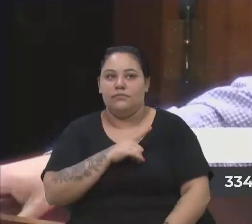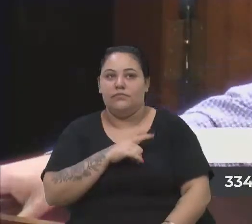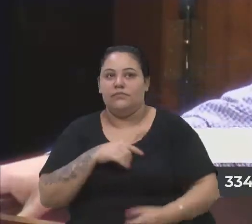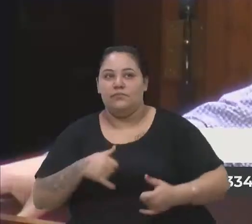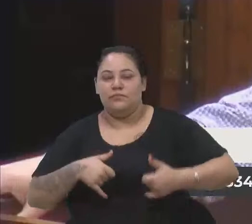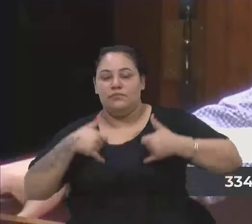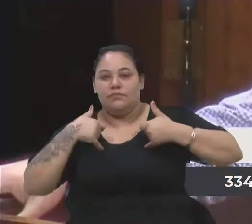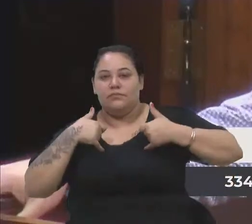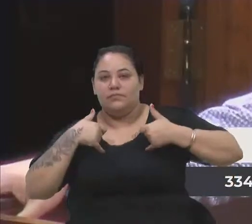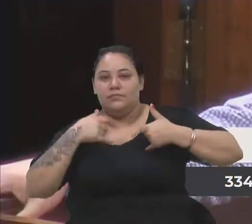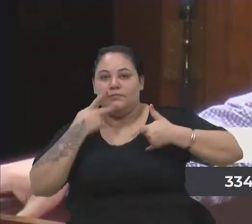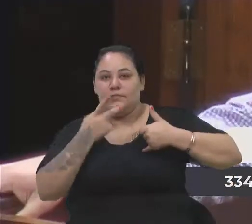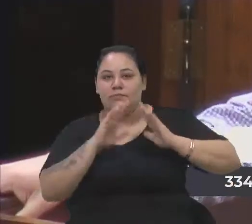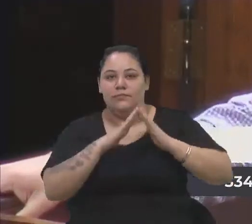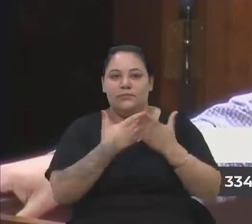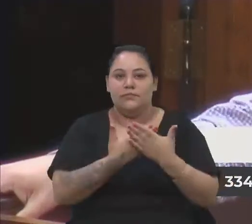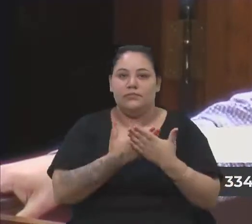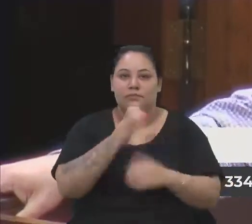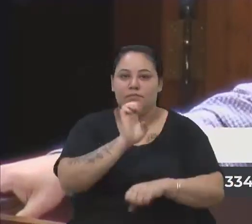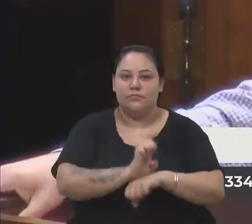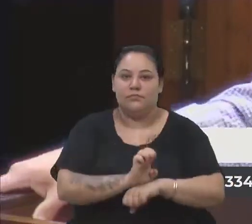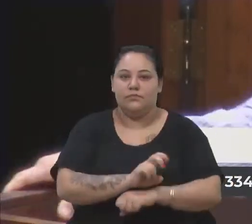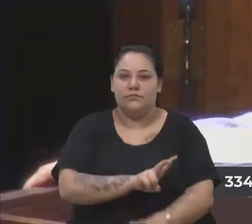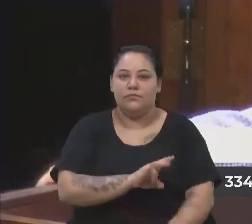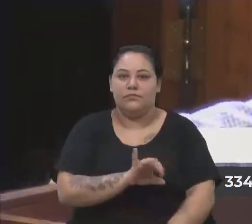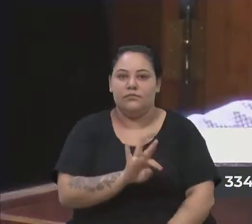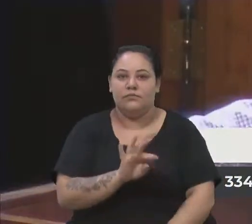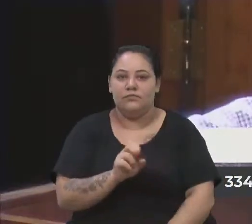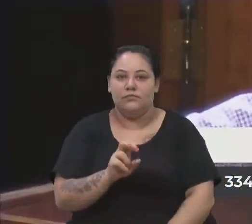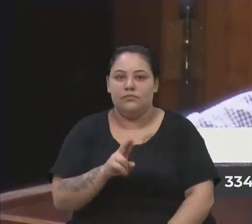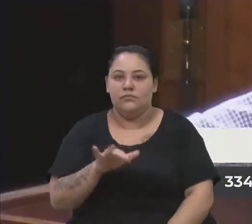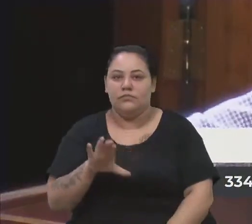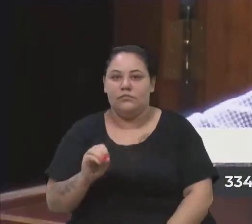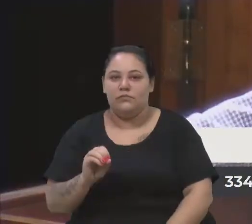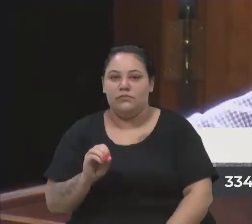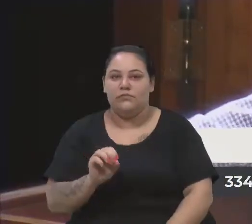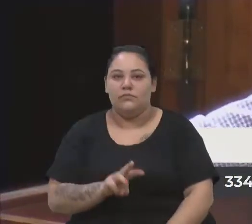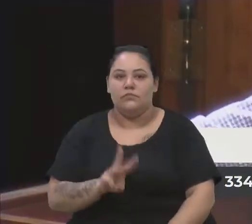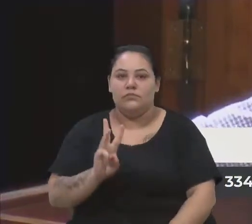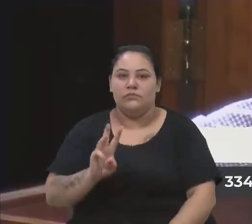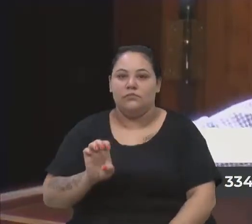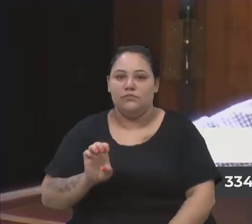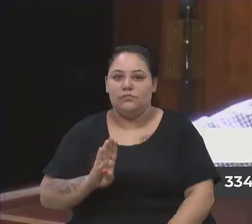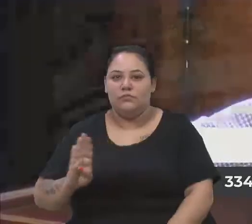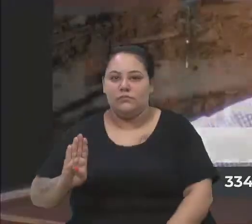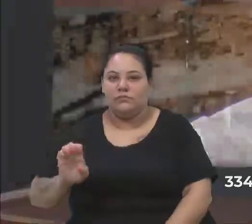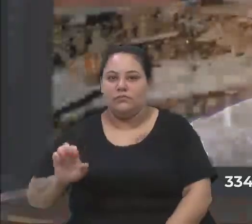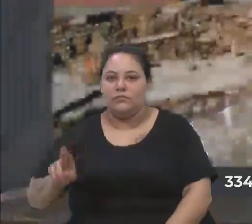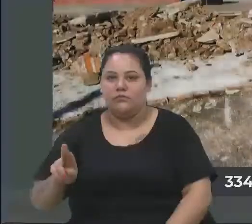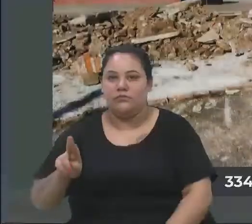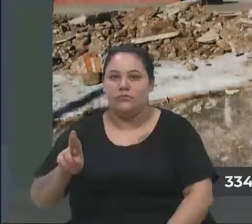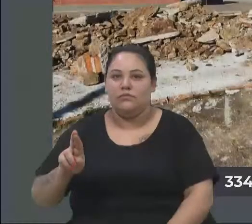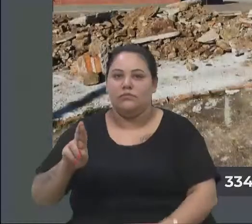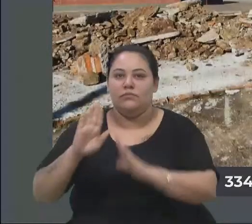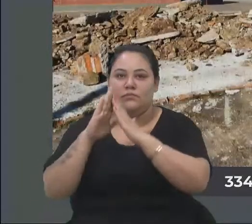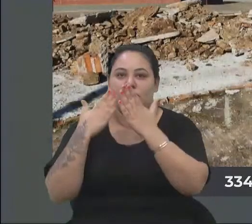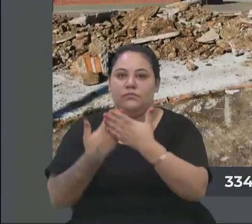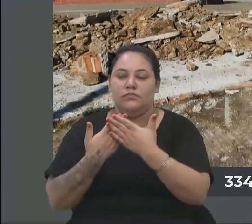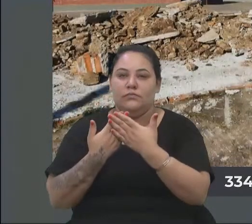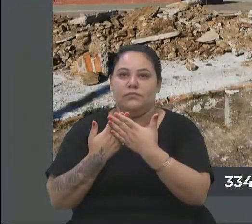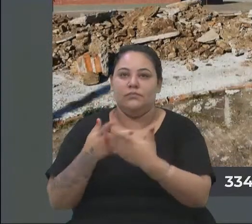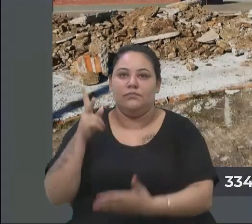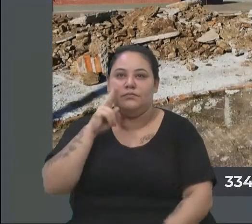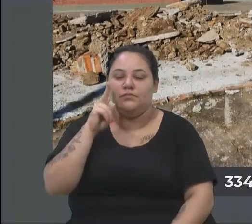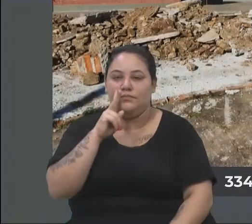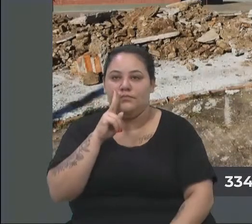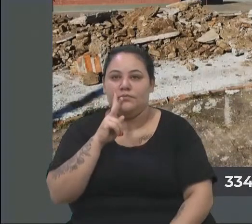Escola Estadual Vittorio Weber, lá no bairro Serrano, uma escola histórica e uma escola que é